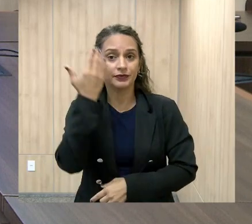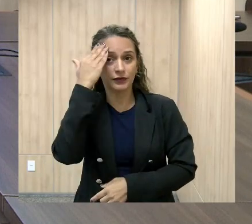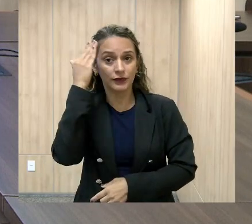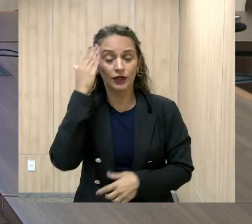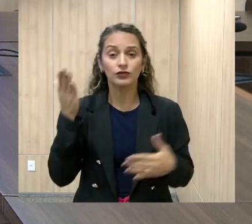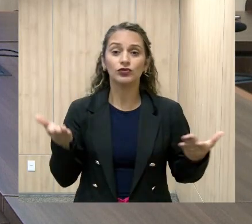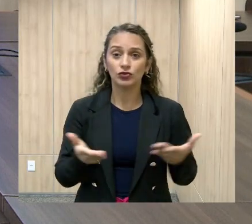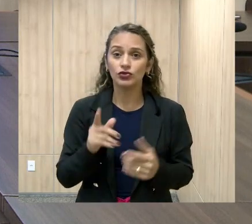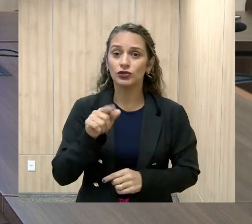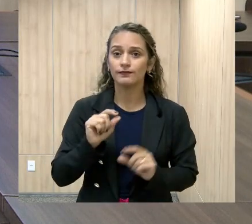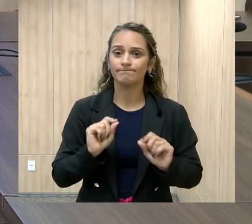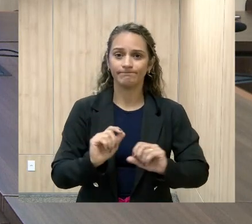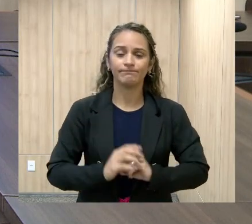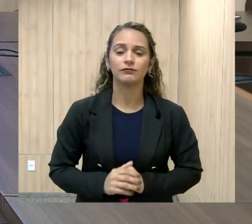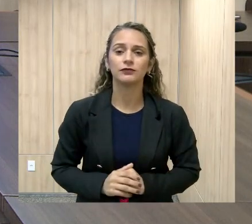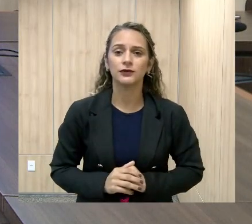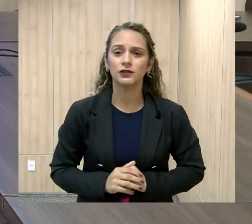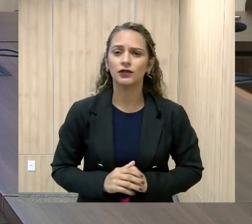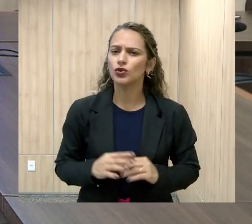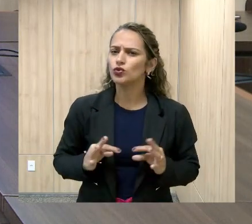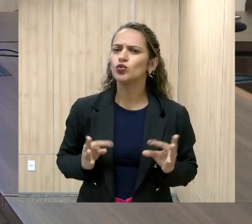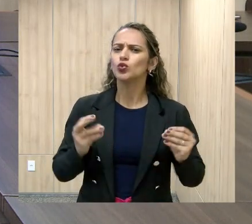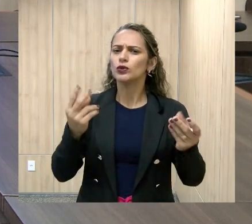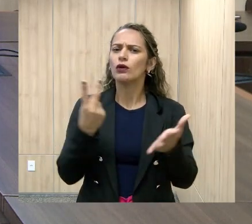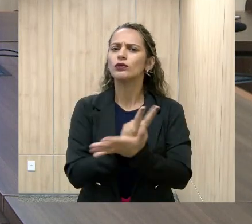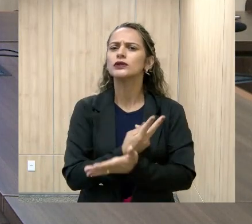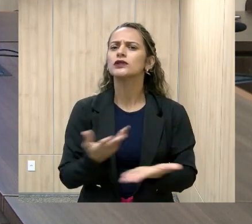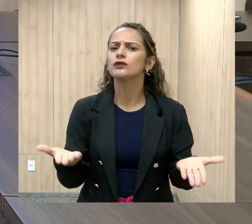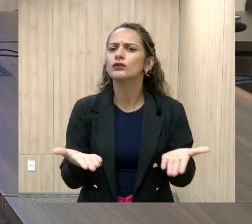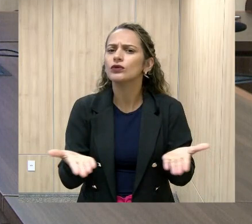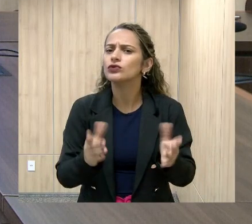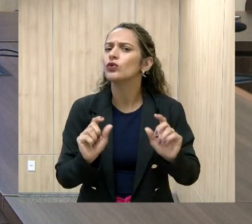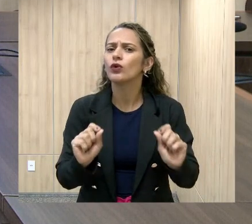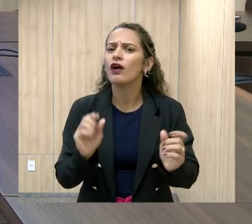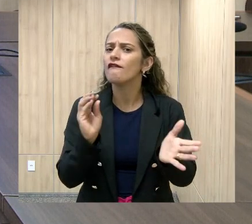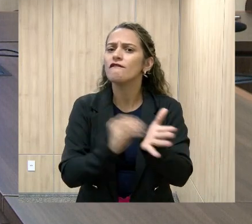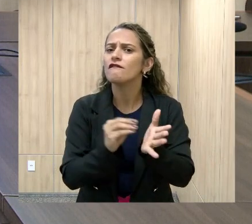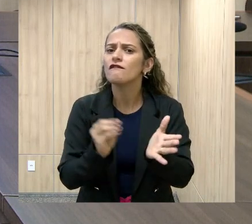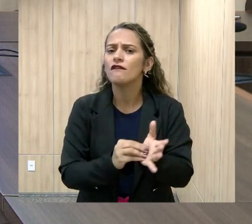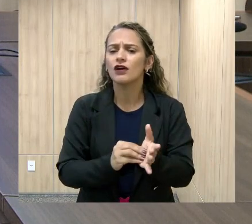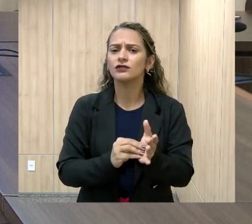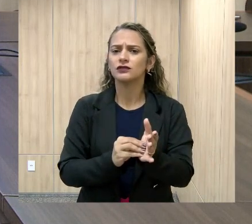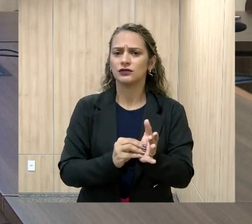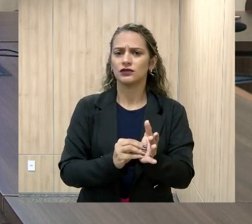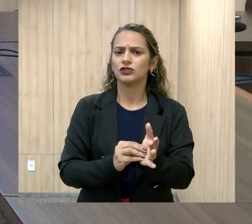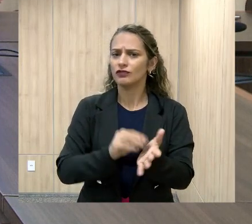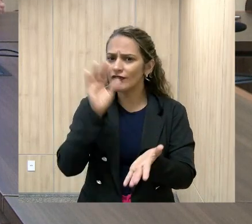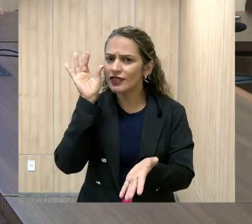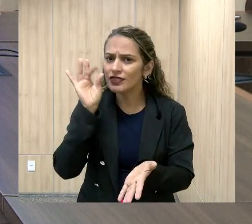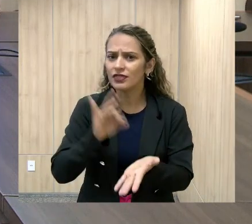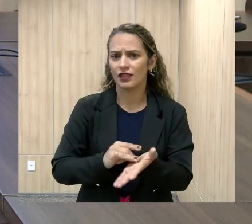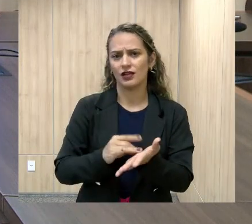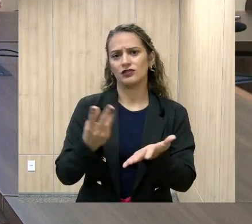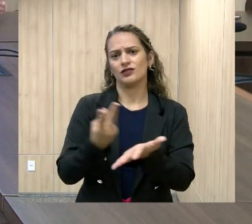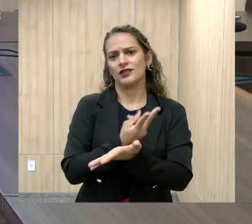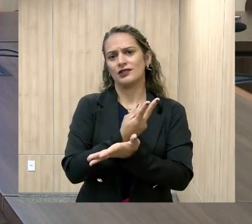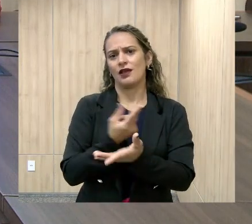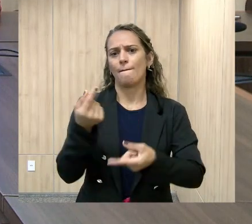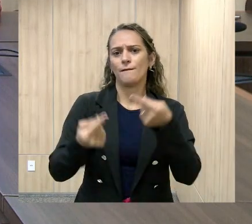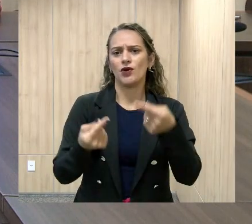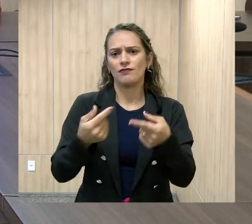entende hoje o retrato reflexo de tudo isso no estado de Rondônia é realmente falta de empenho de efetividade